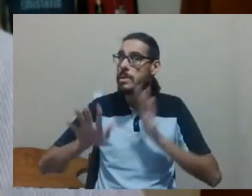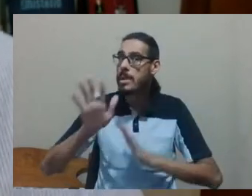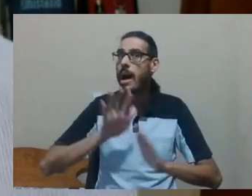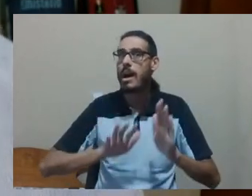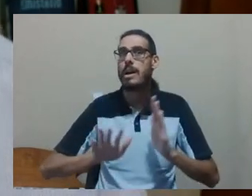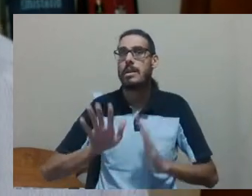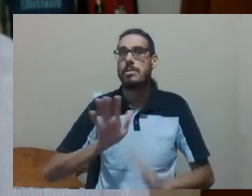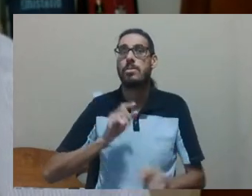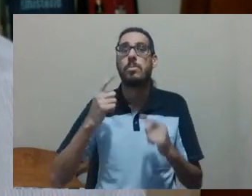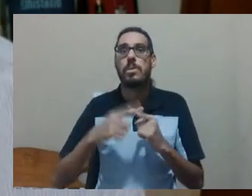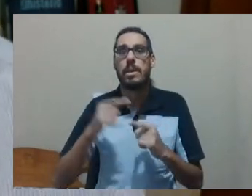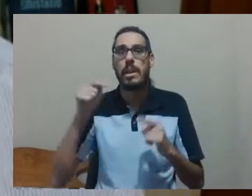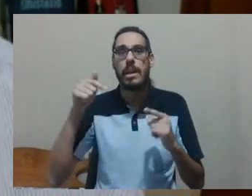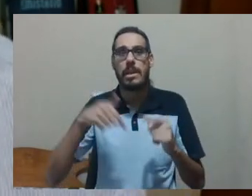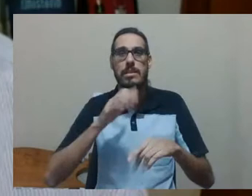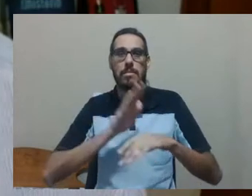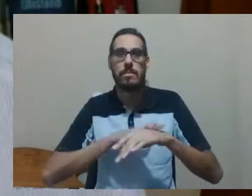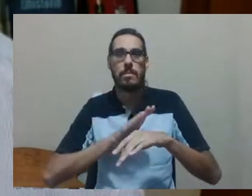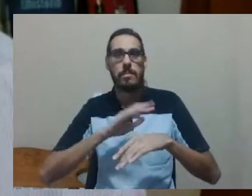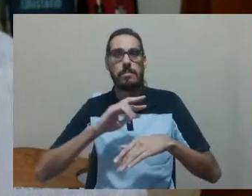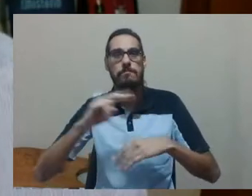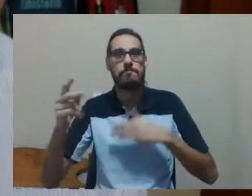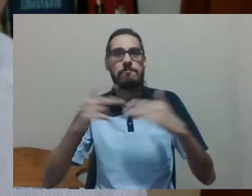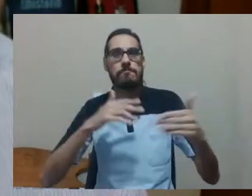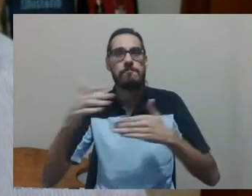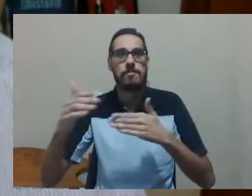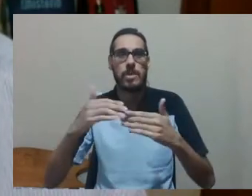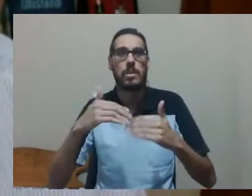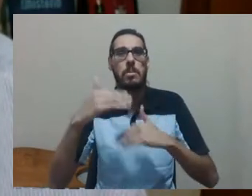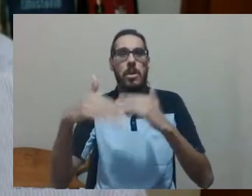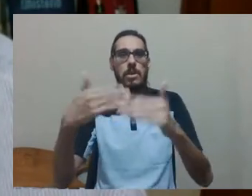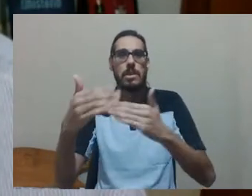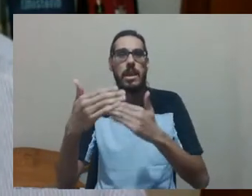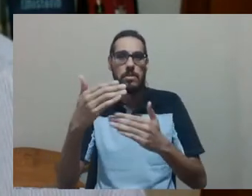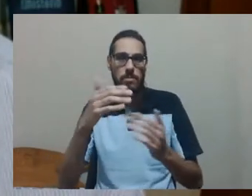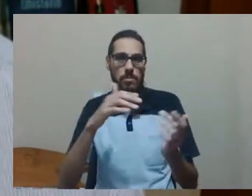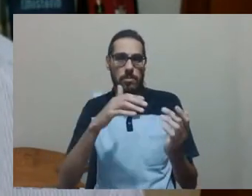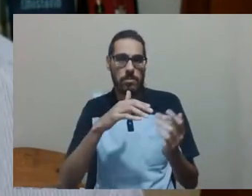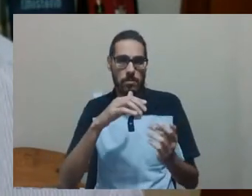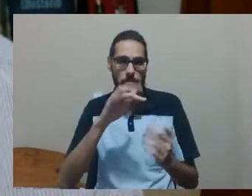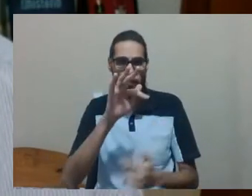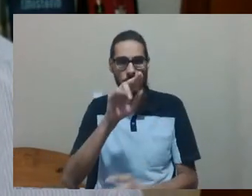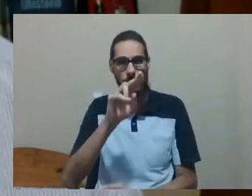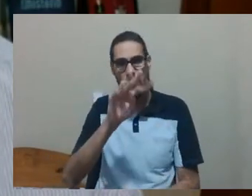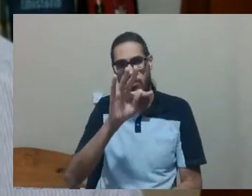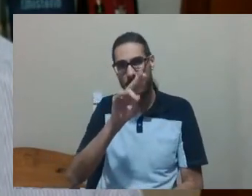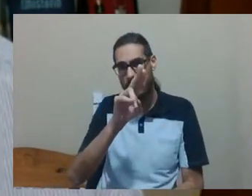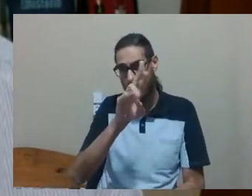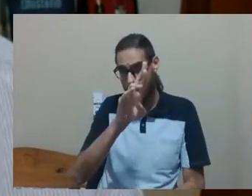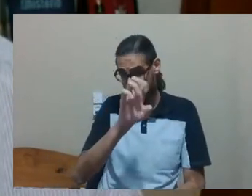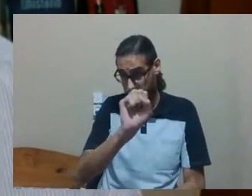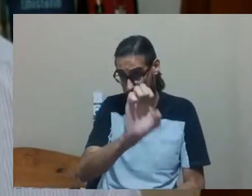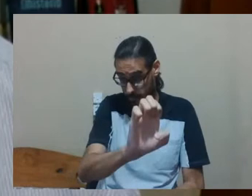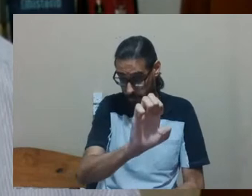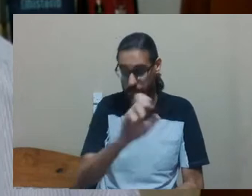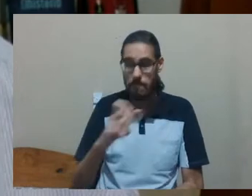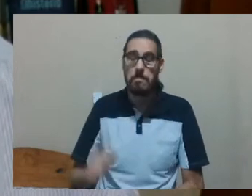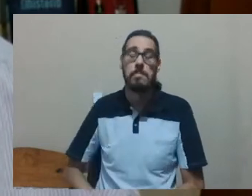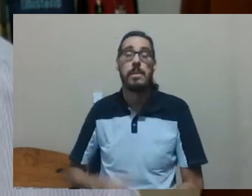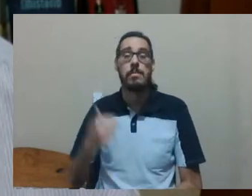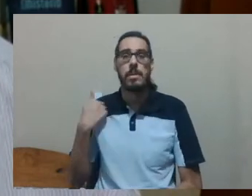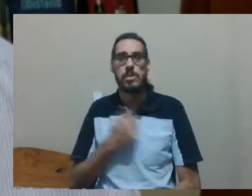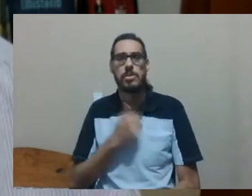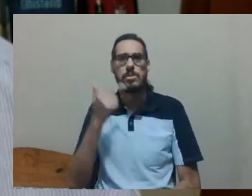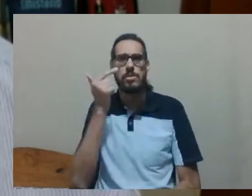esse processo do Futuris. Bem, para a gente também conseguir mais efetividade disso, a gente precisa